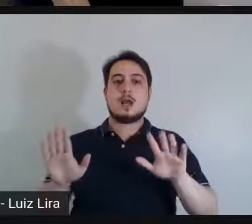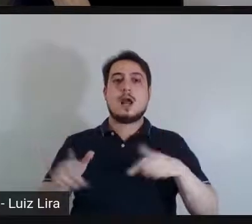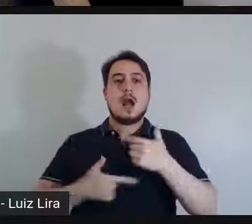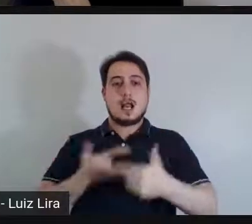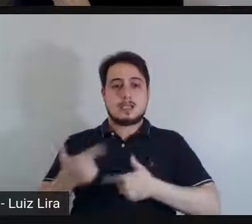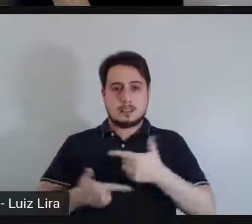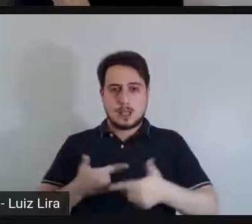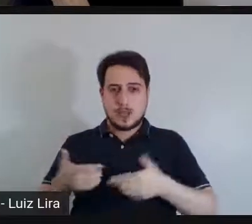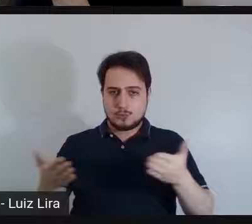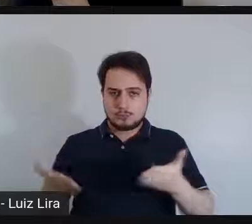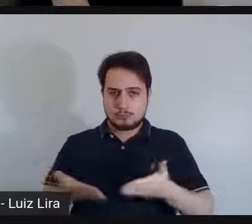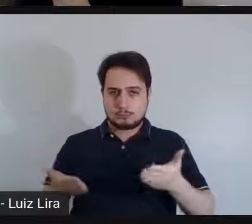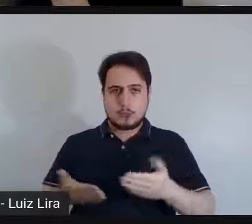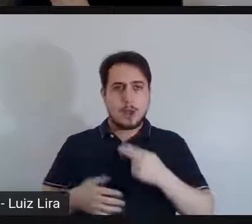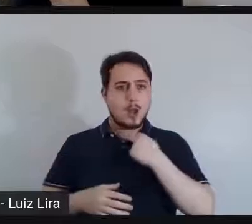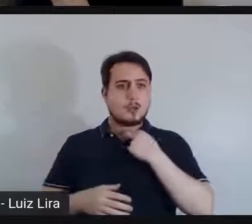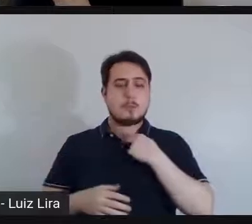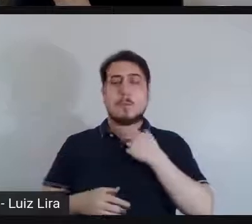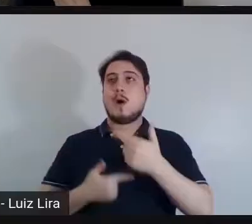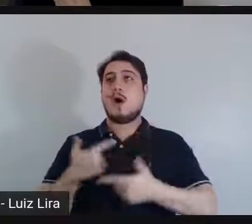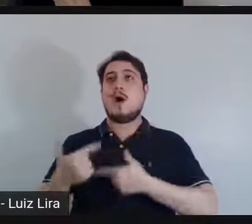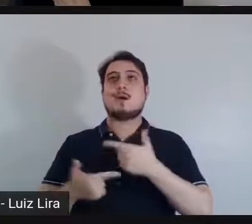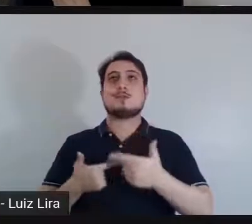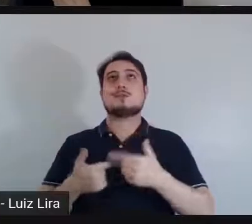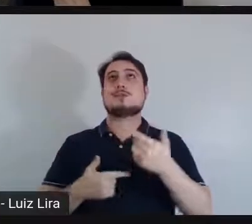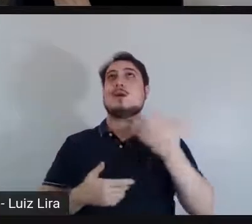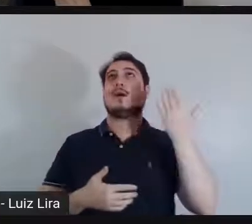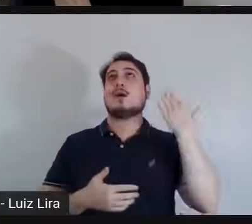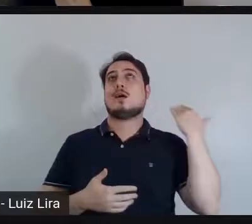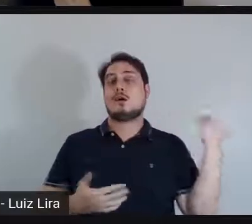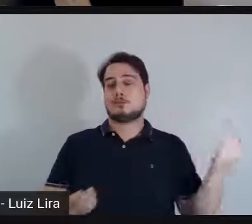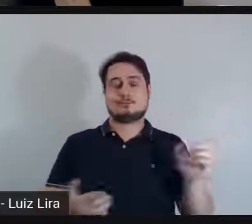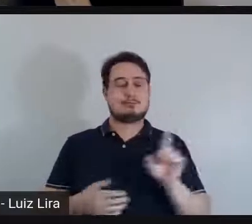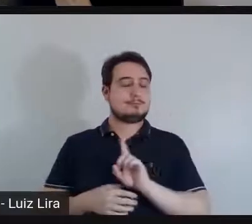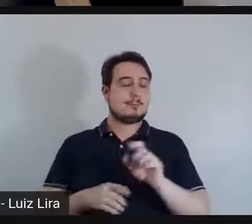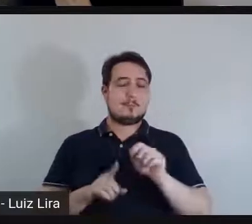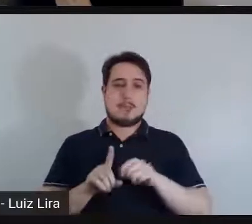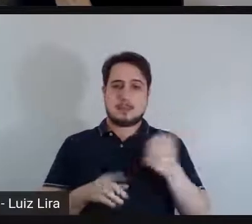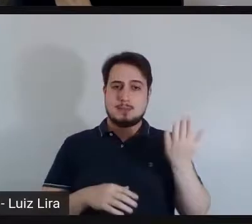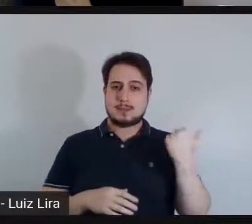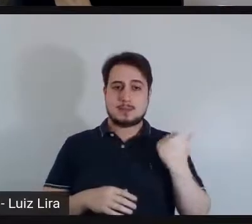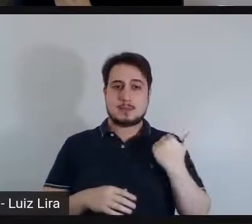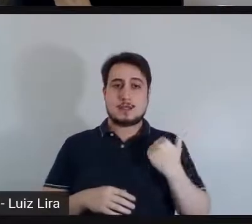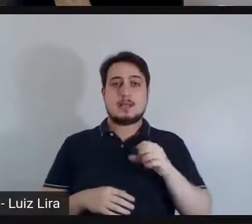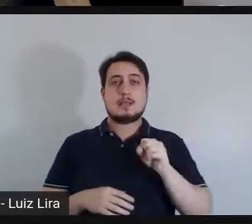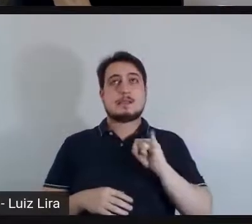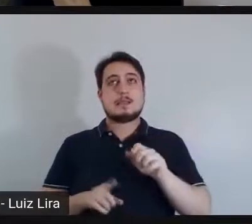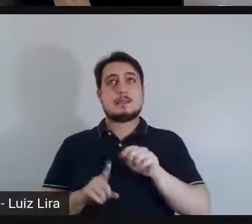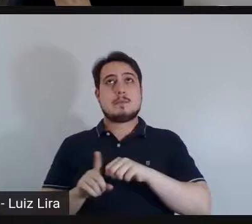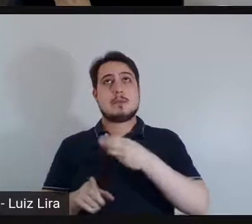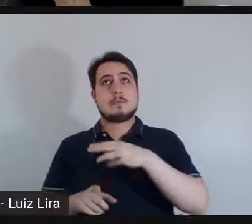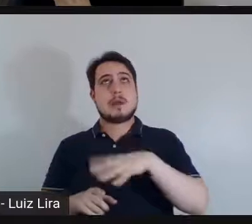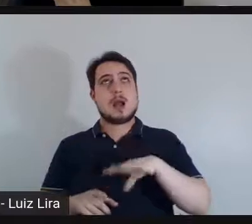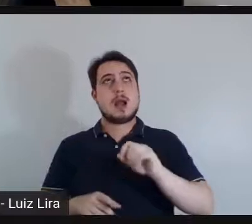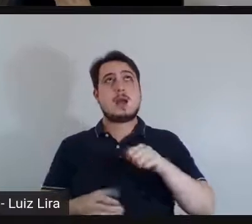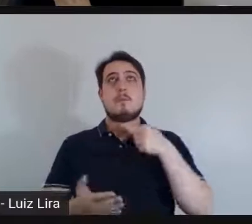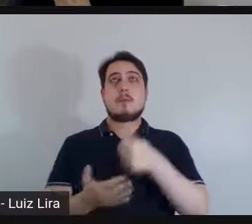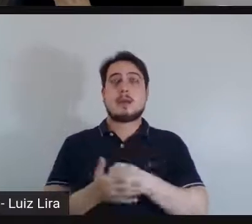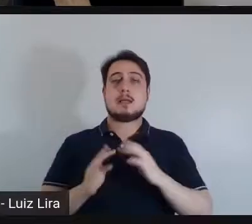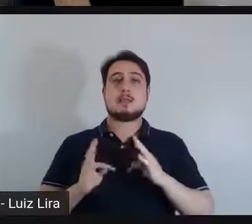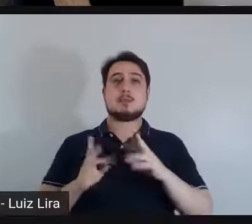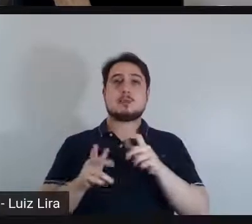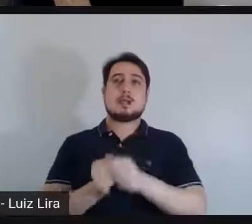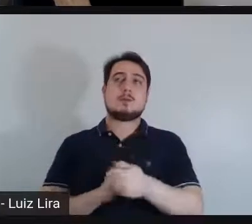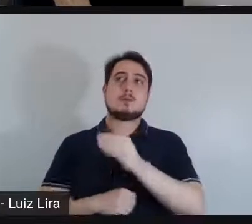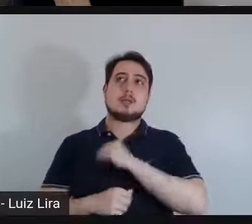hoje, elas não podem ser as ações de março, de abril, de maio, de junho. Então, se lá em março, abril e maio eu paguei integral, e